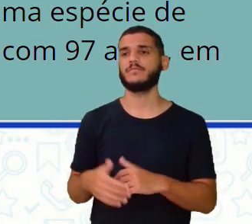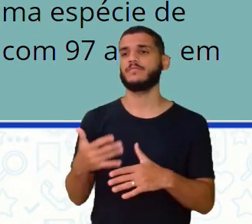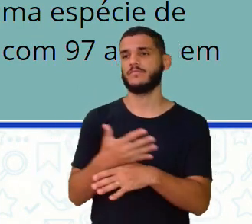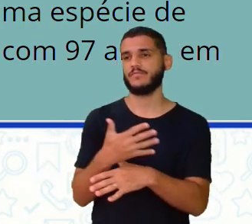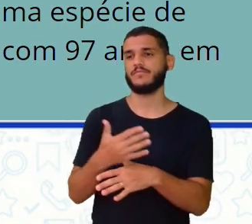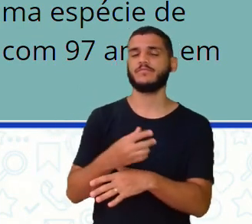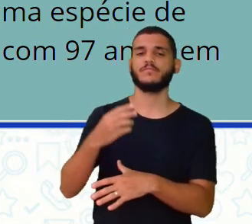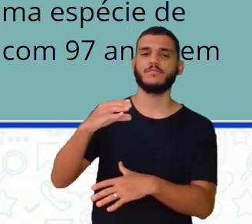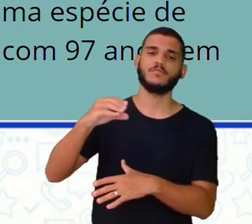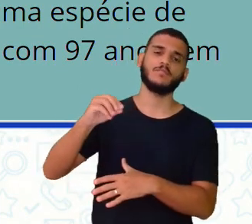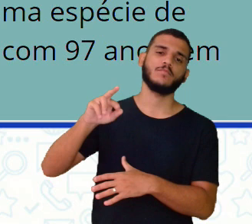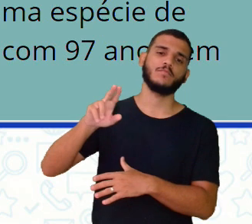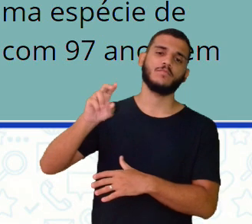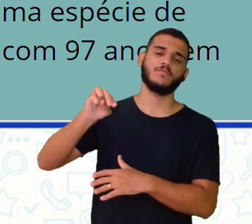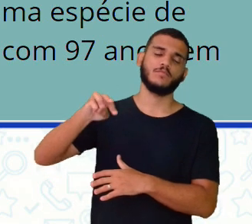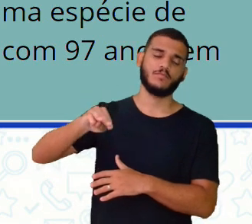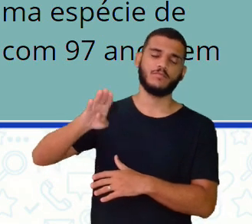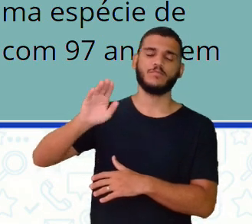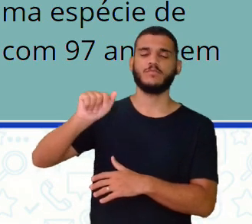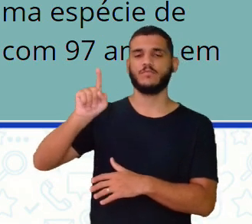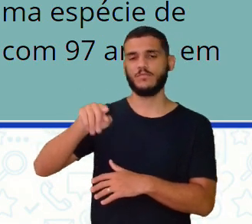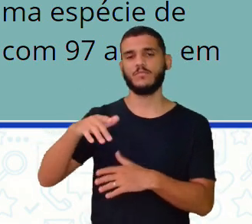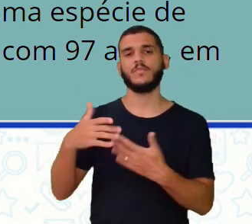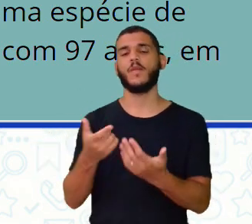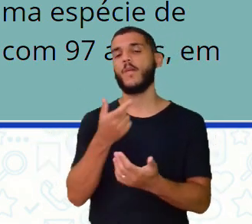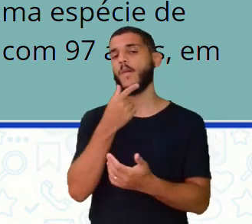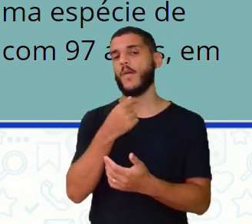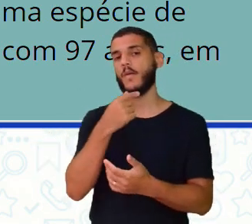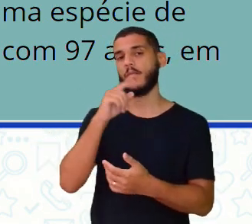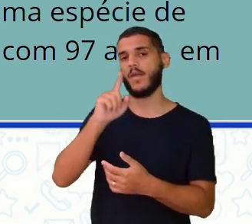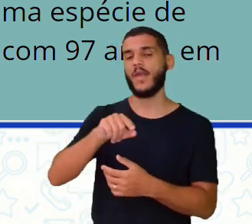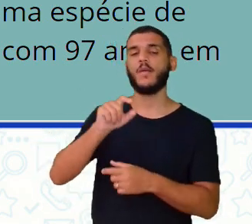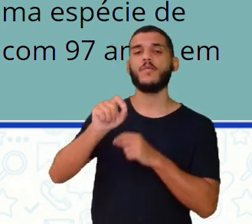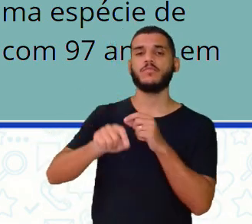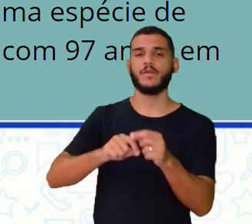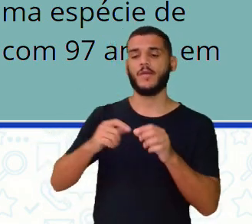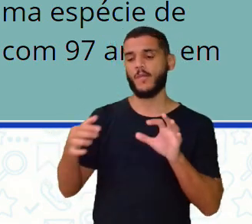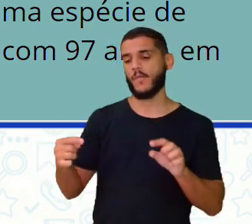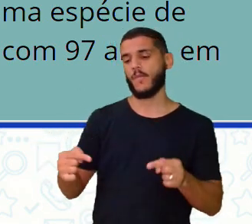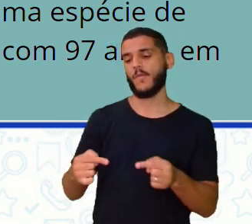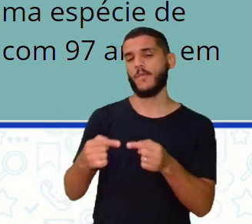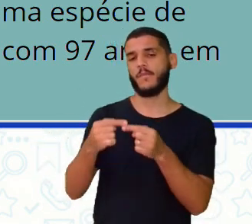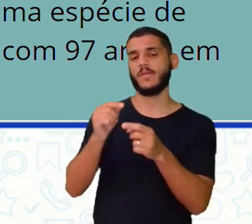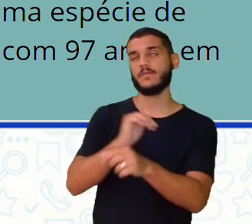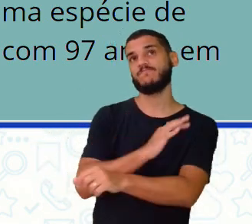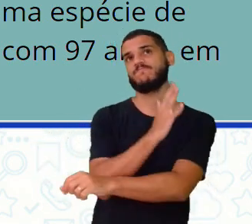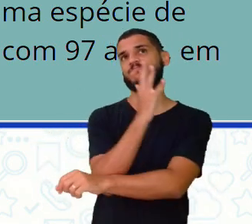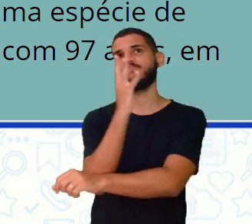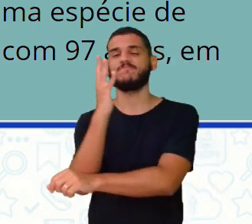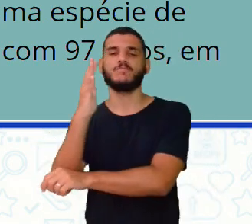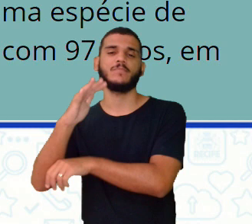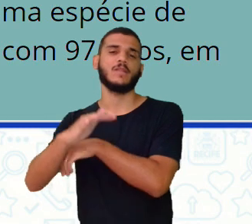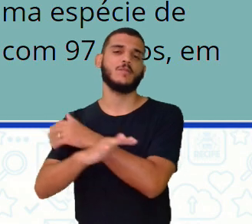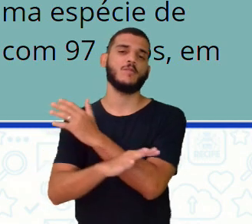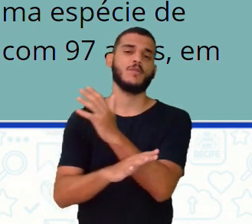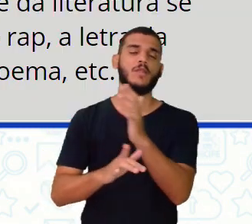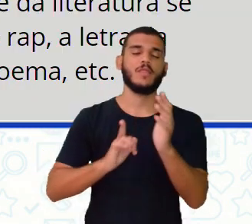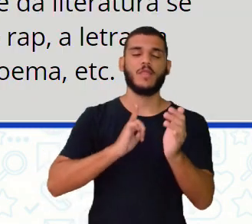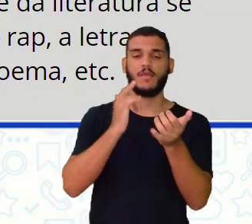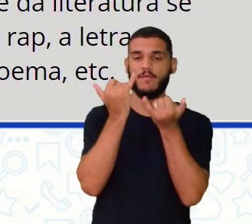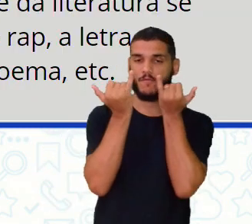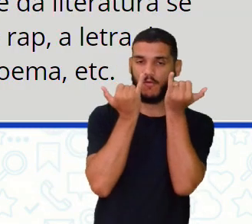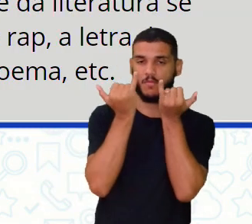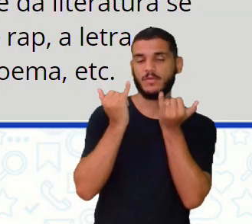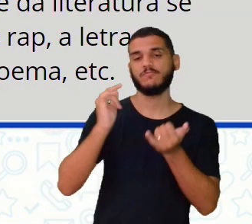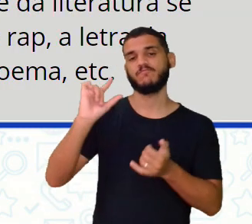Então, nós percebemos que Manuel de Barros, ele é um amante da natureza, não é só nessas informações, poucas informações